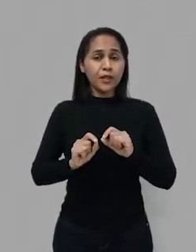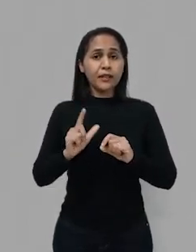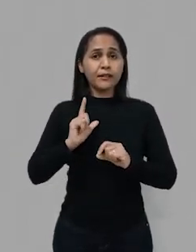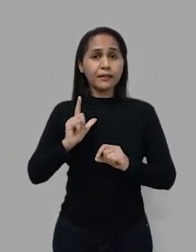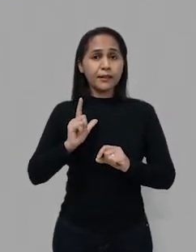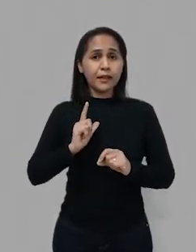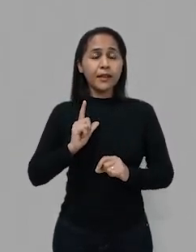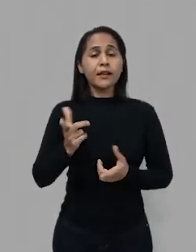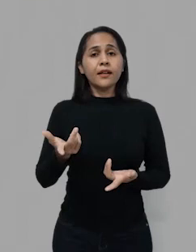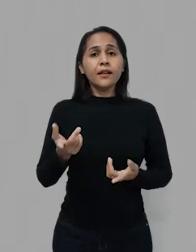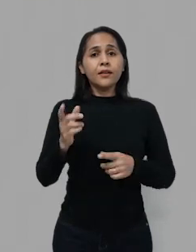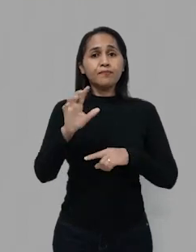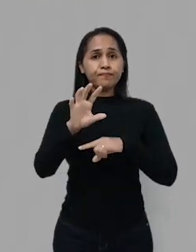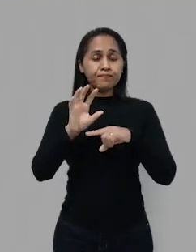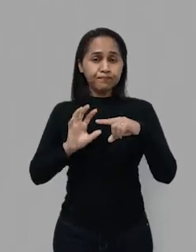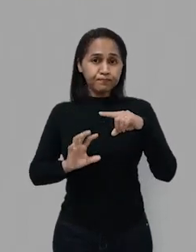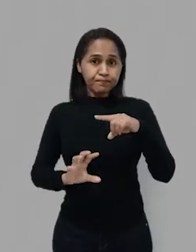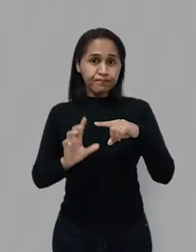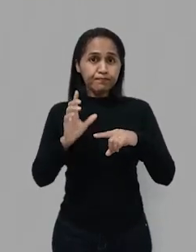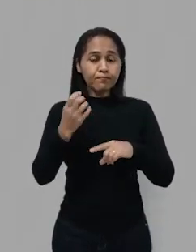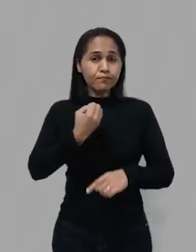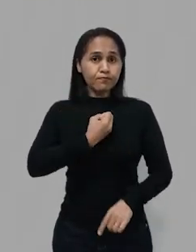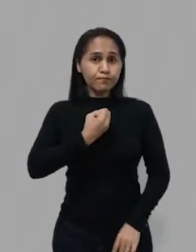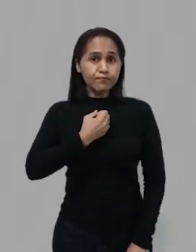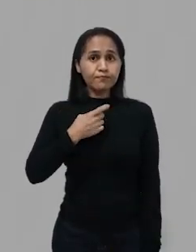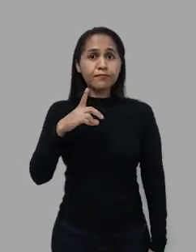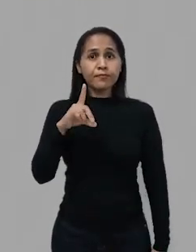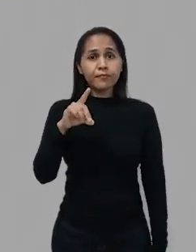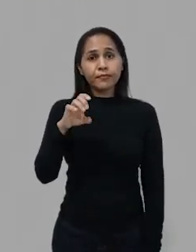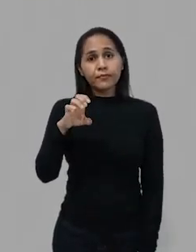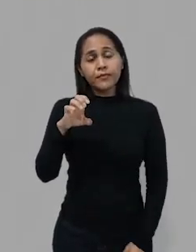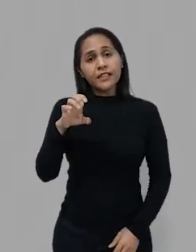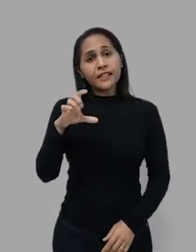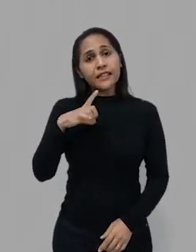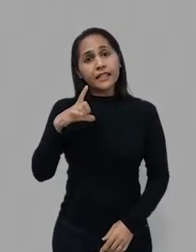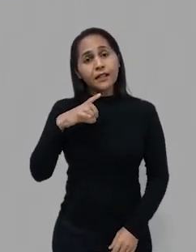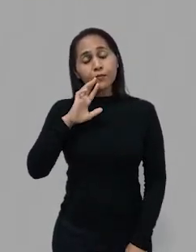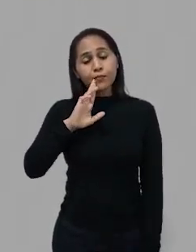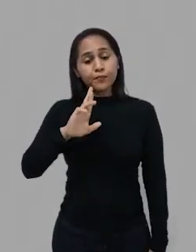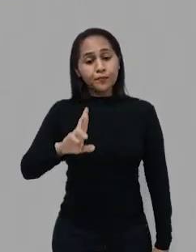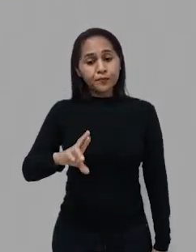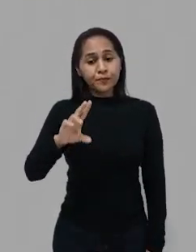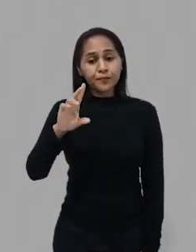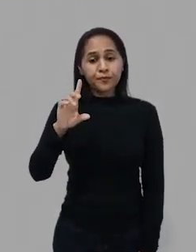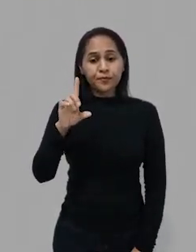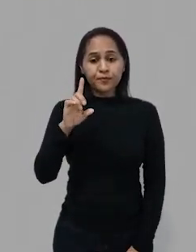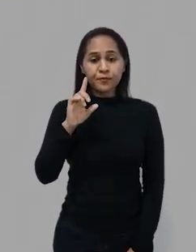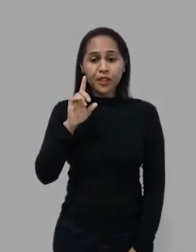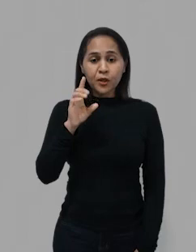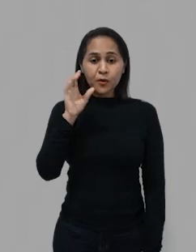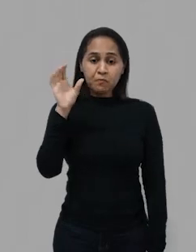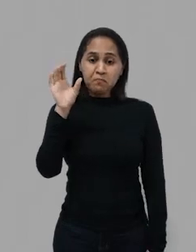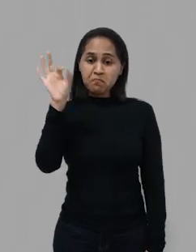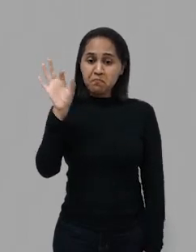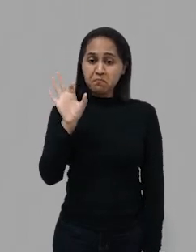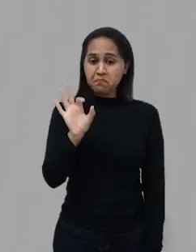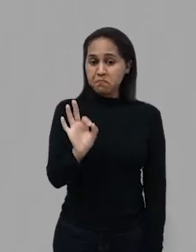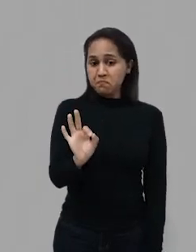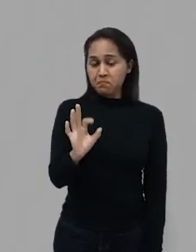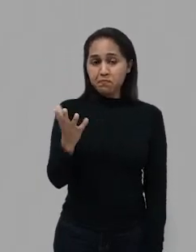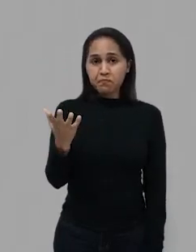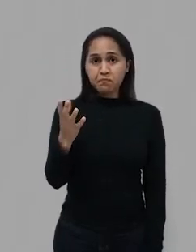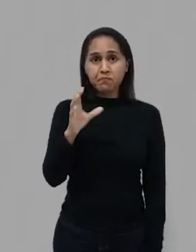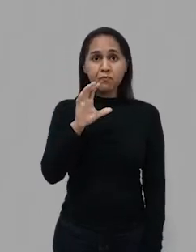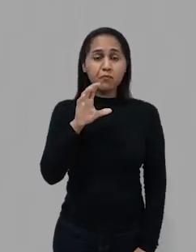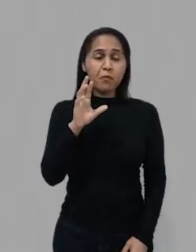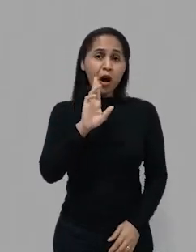coisa. Se eu multiplicar esse decimal por 100%, eu vou ter a porcentagem. Então, a porcentagem ela pode